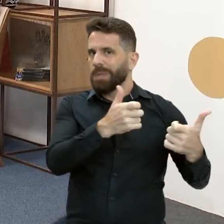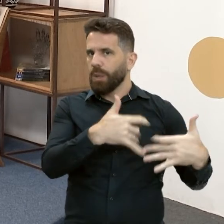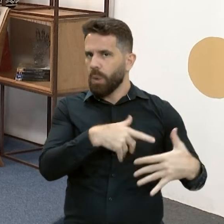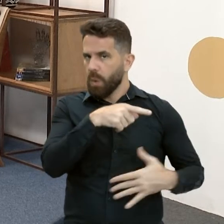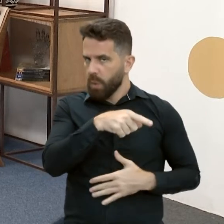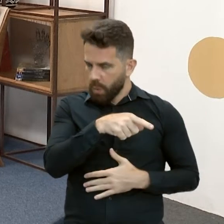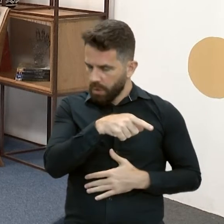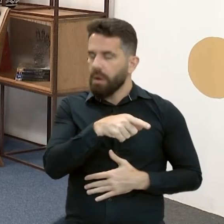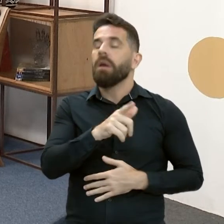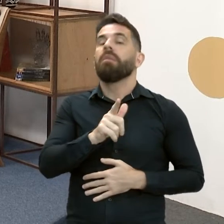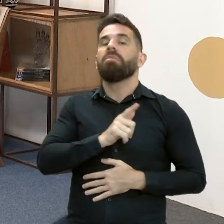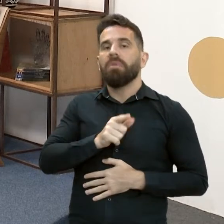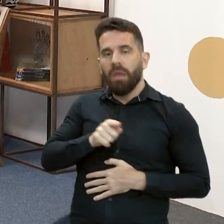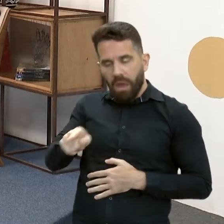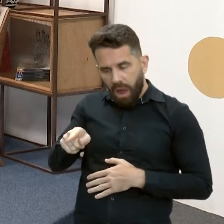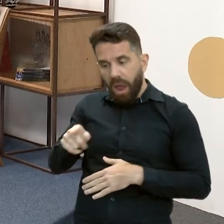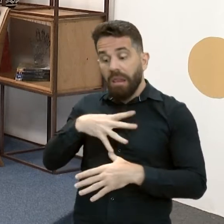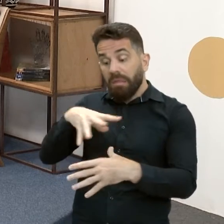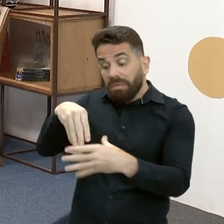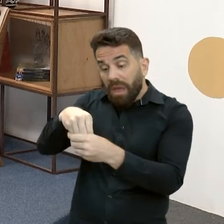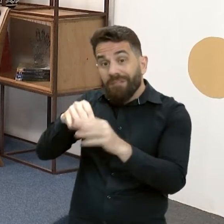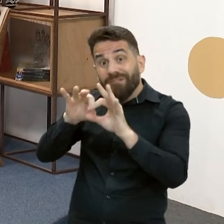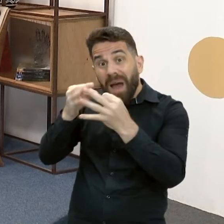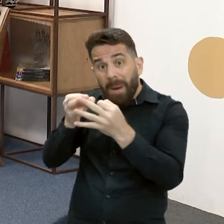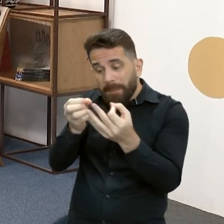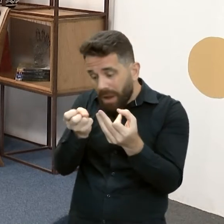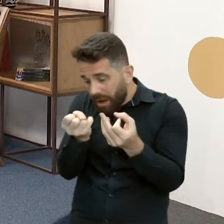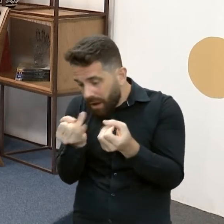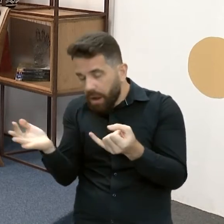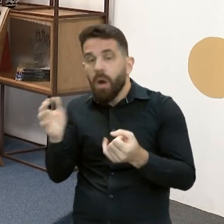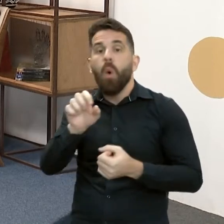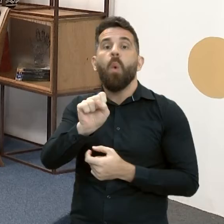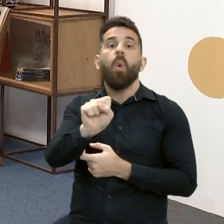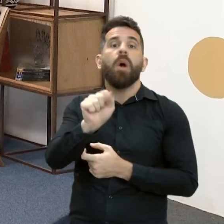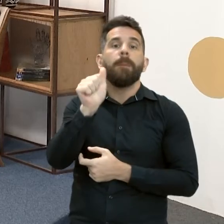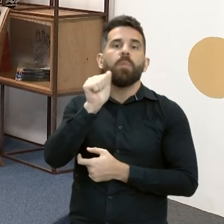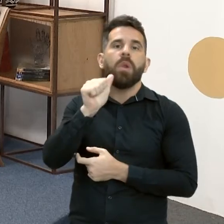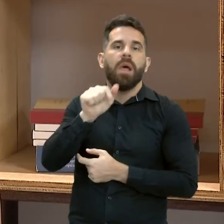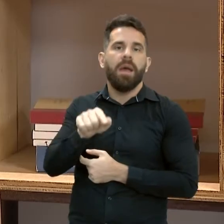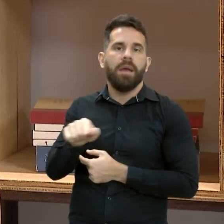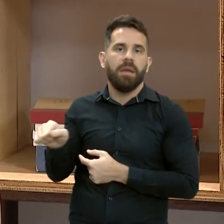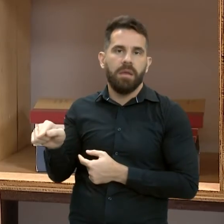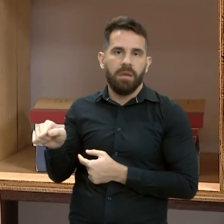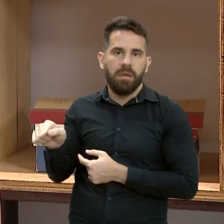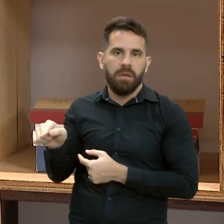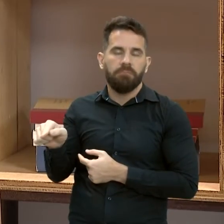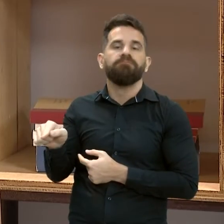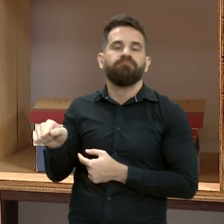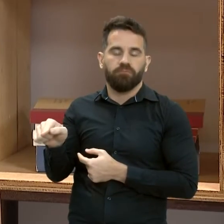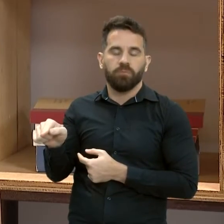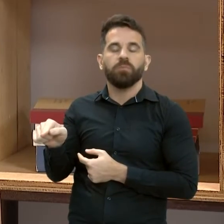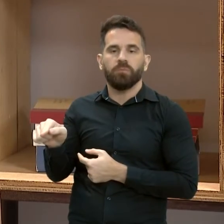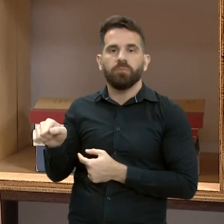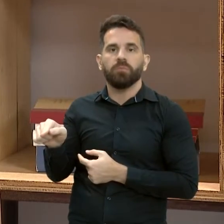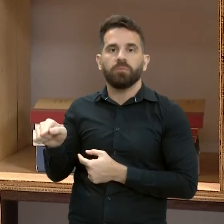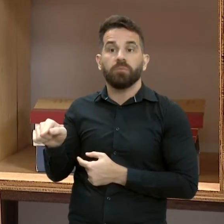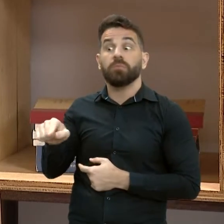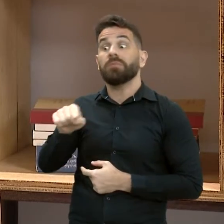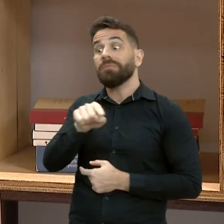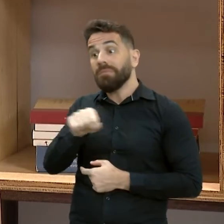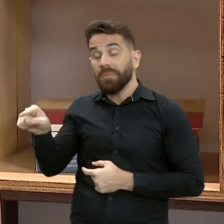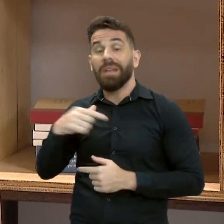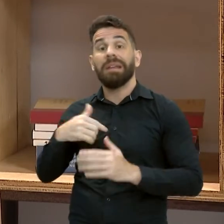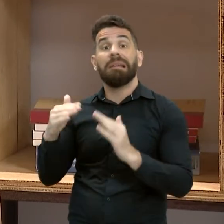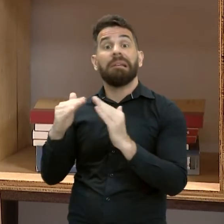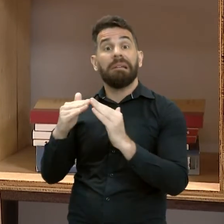mulheres, 8 mulheres, né? E em casa ela tinha essa